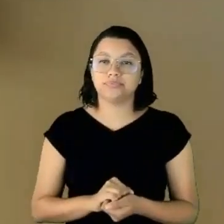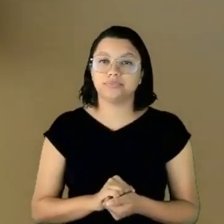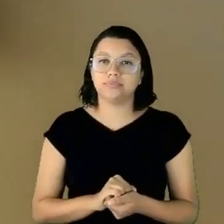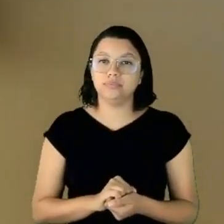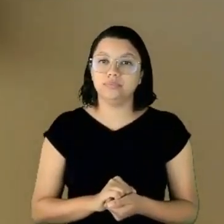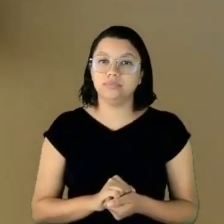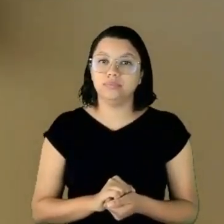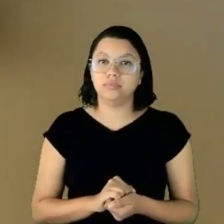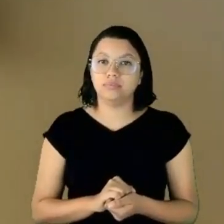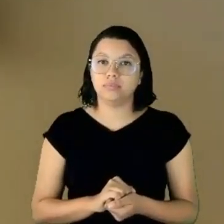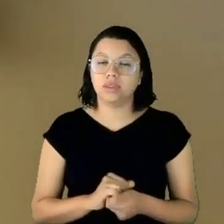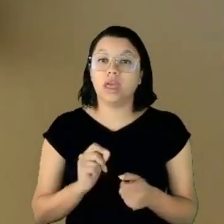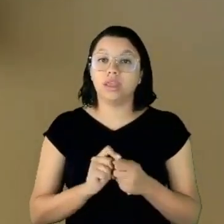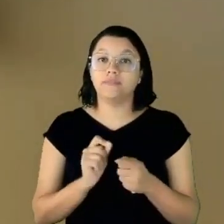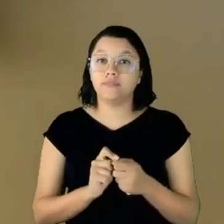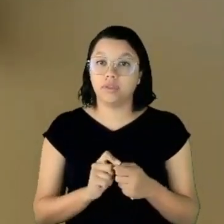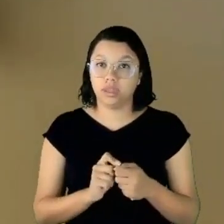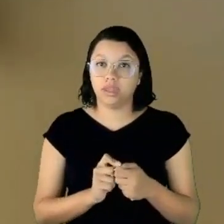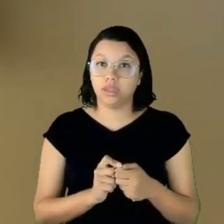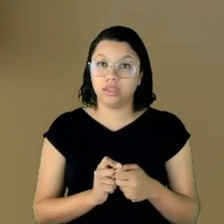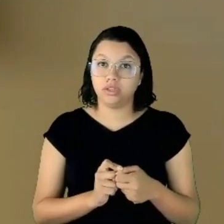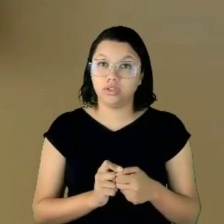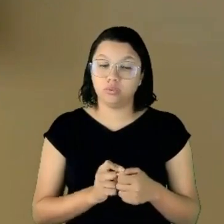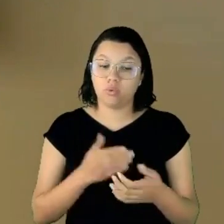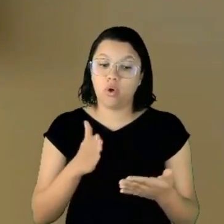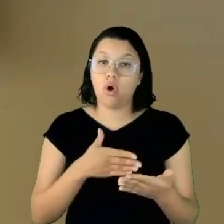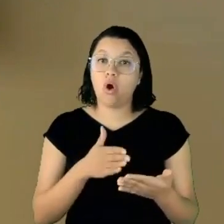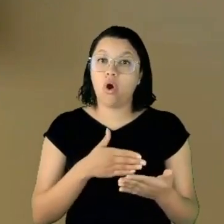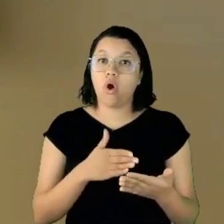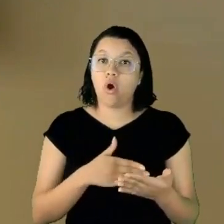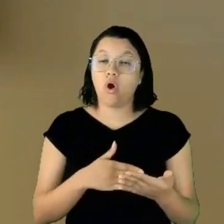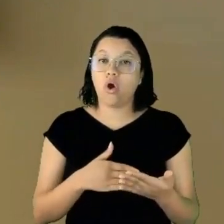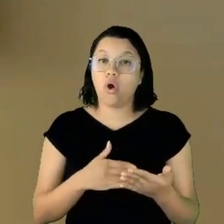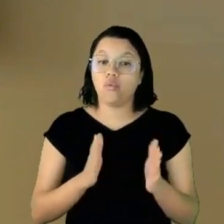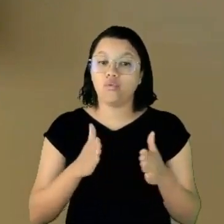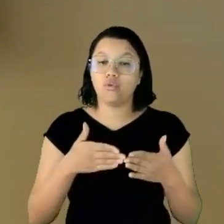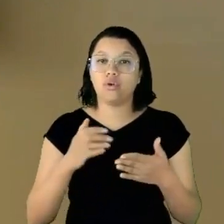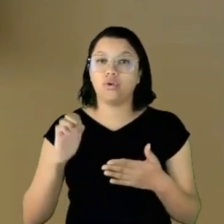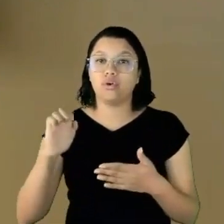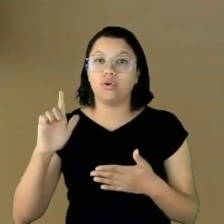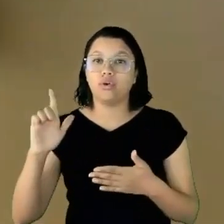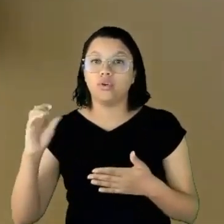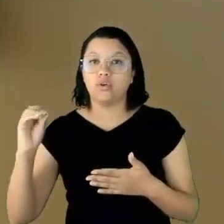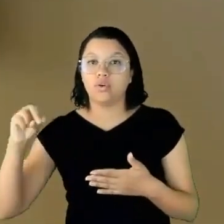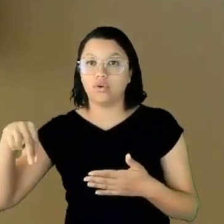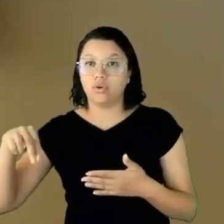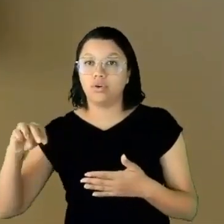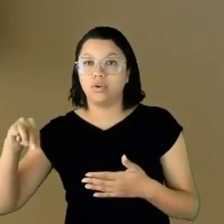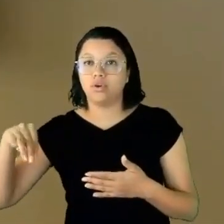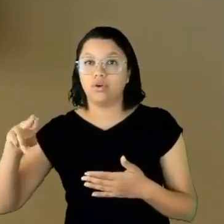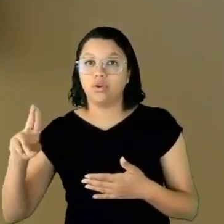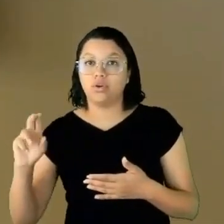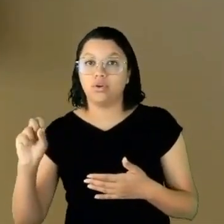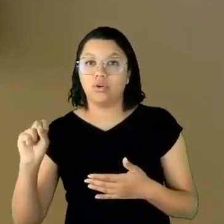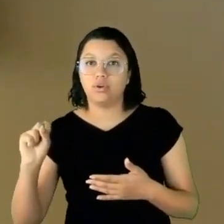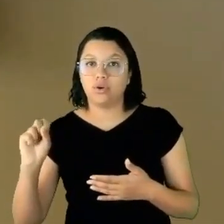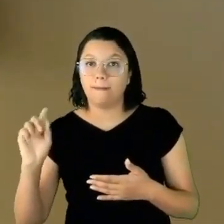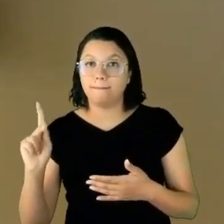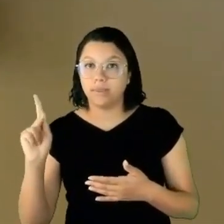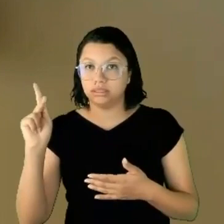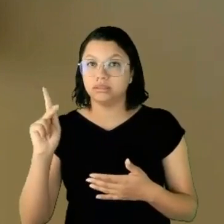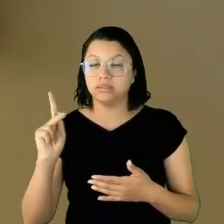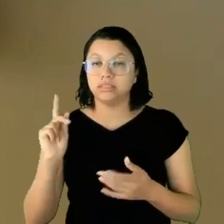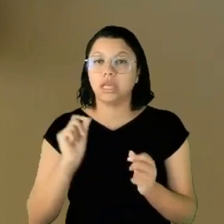biografou e ele publicou uma biografia do Elon Musk recentemente nessa biografia tem dois capítulos que eu acho que são bem